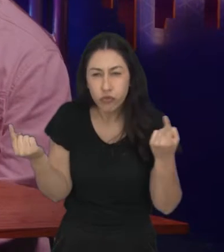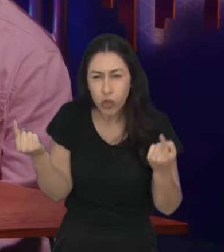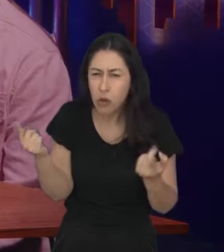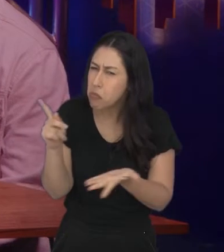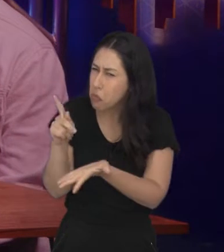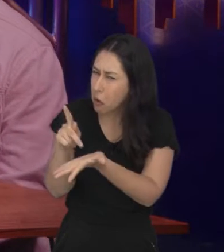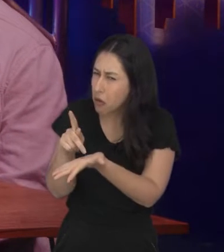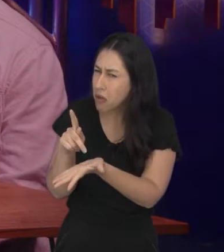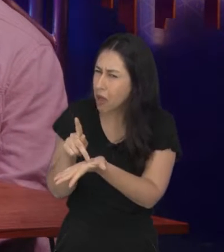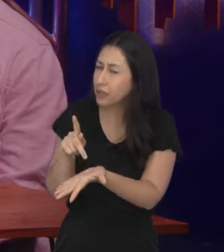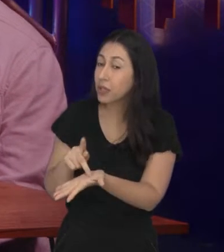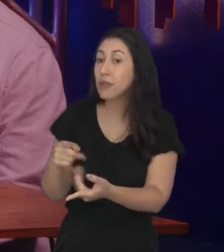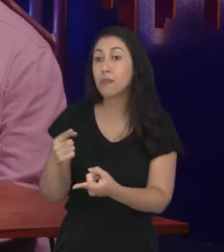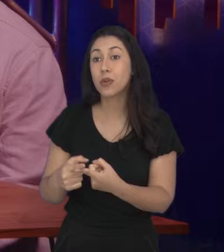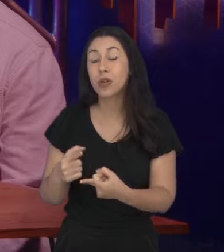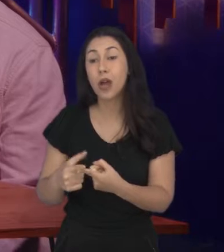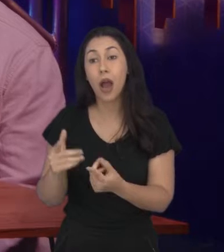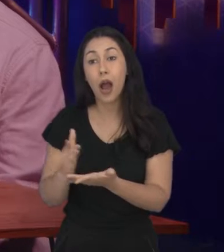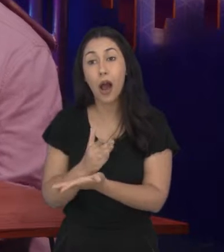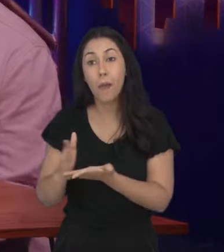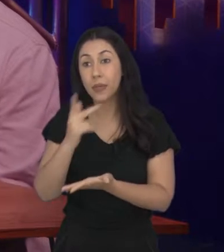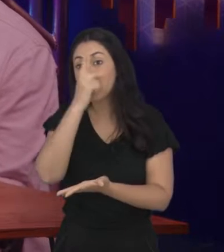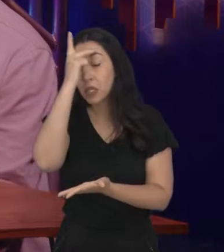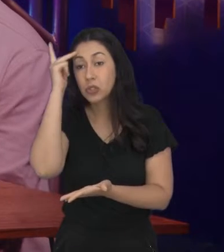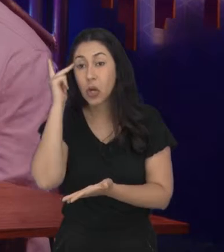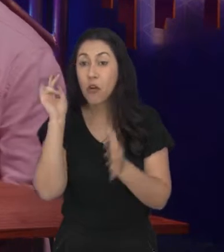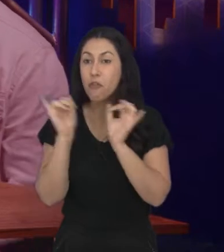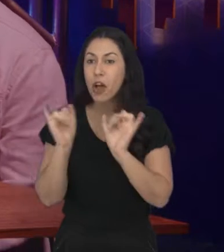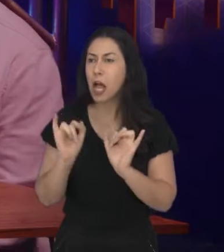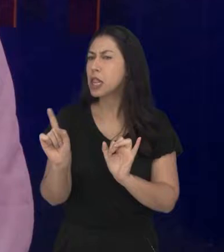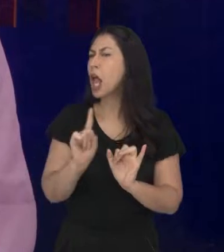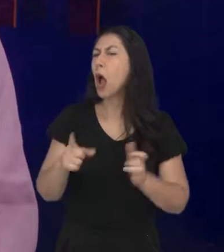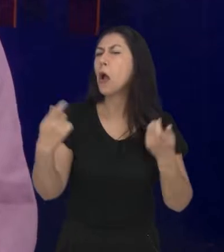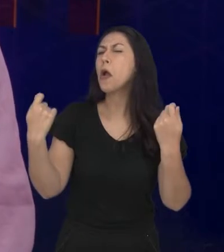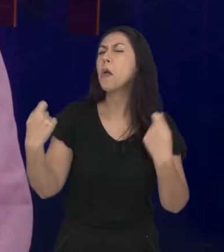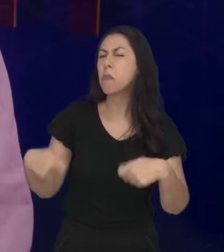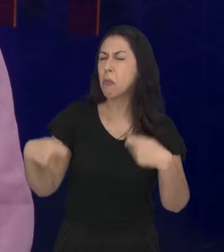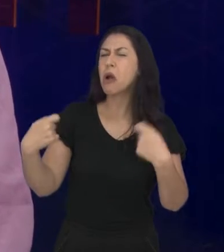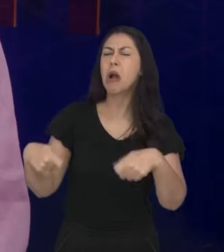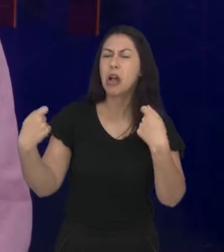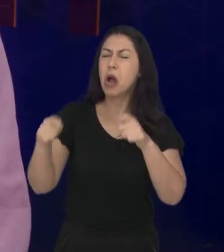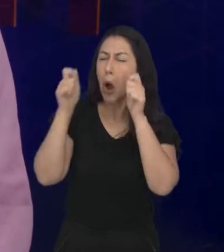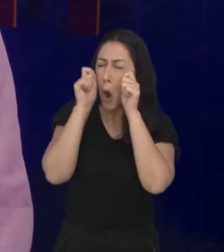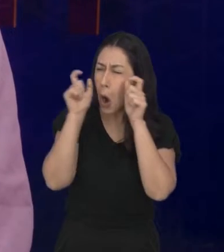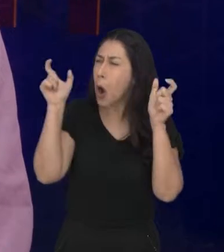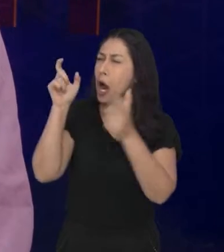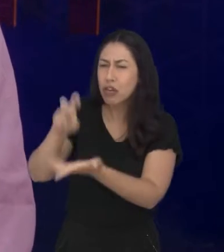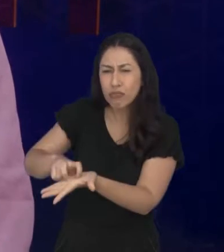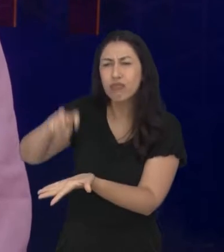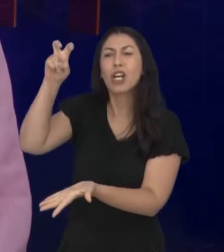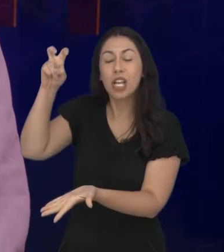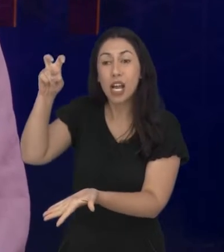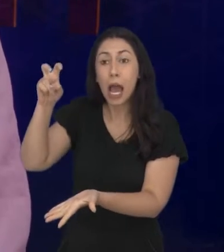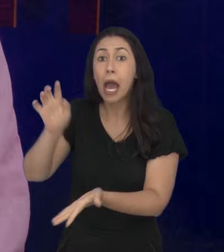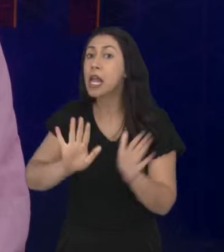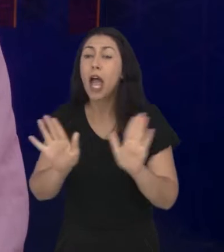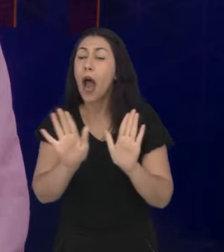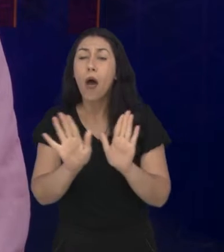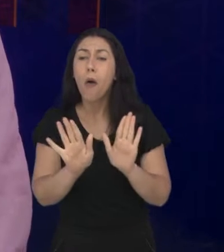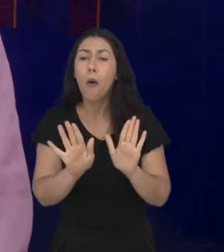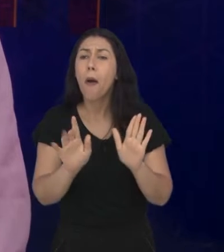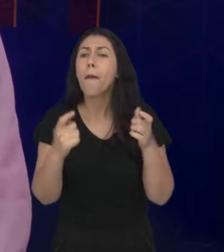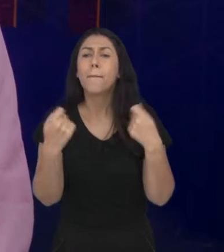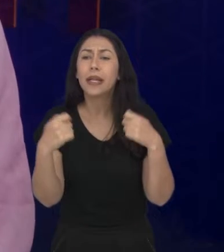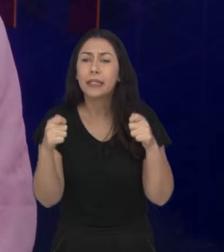existe, né, Vic? Porque muita gente prega que não, todo mundo tem que acordar cedo, ou não, todo mundo tem